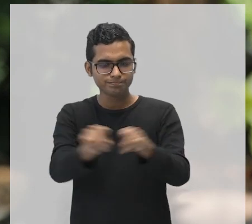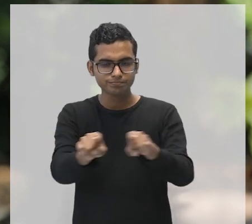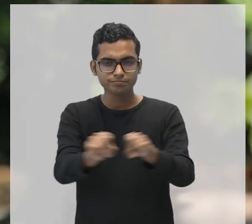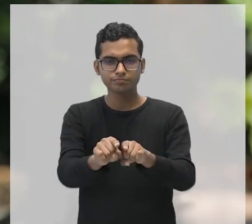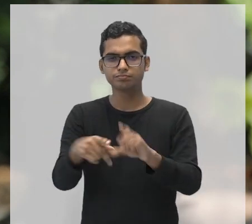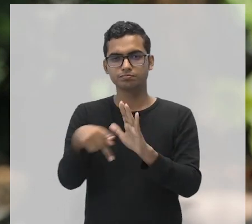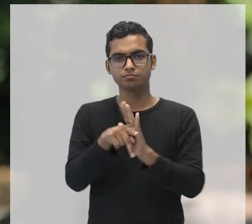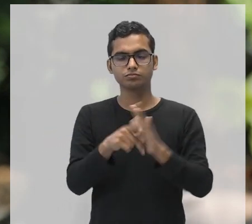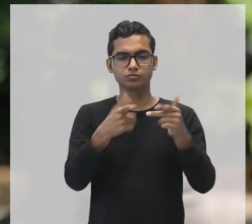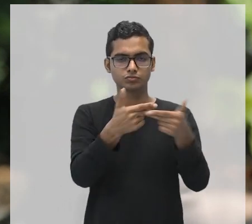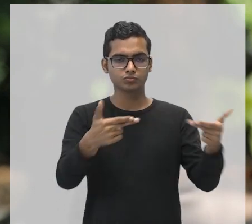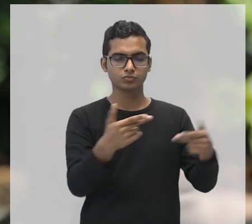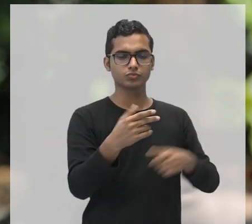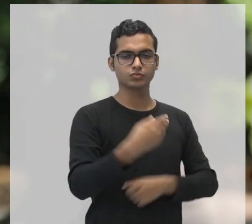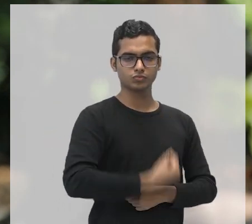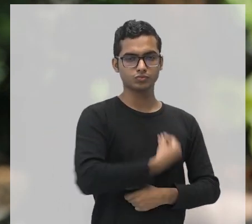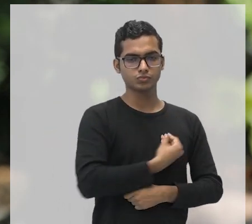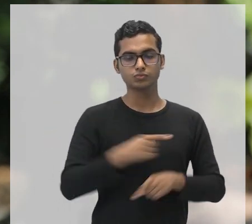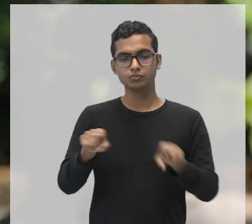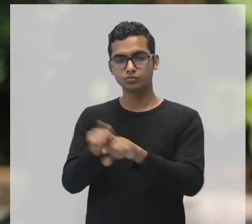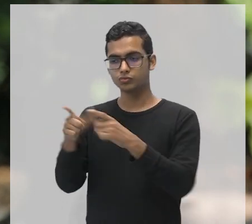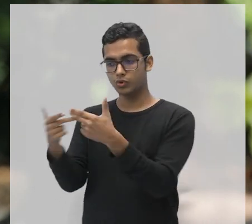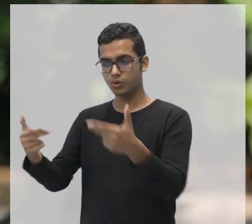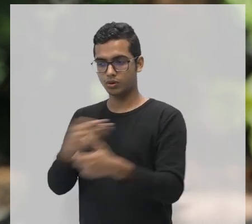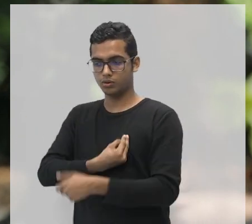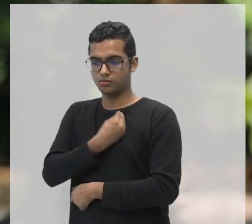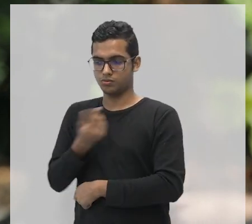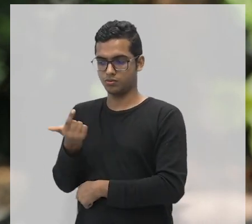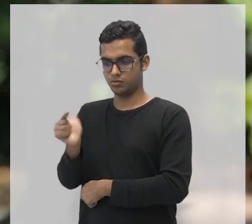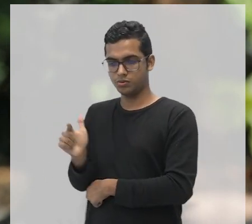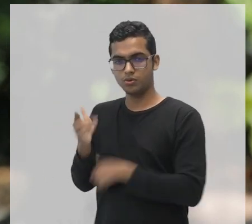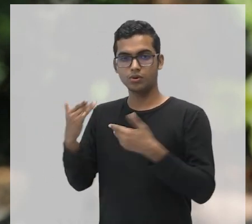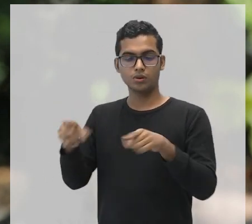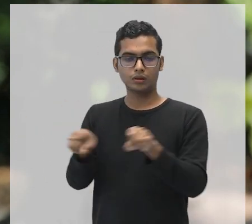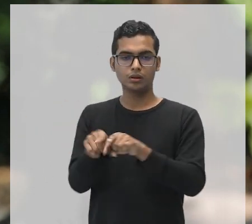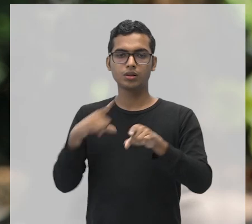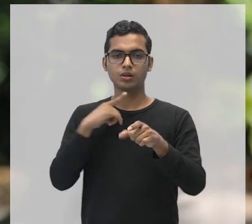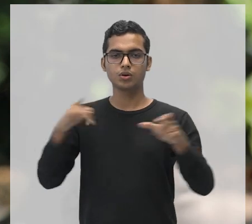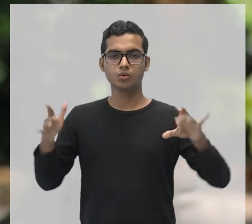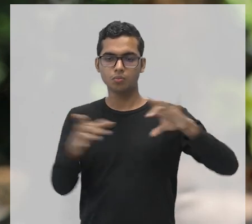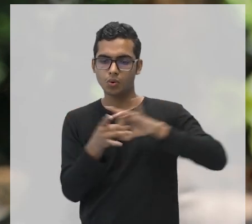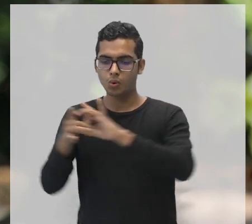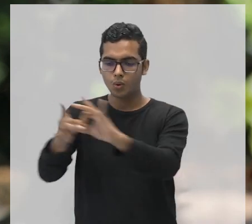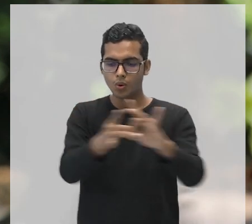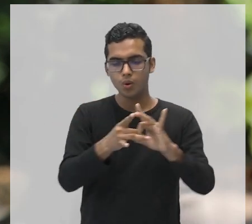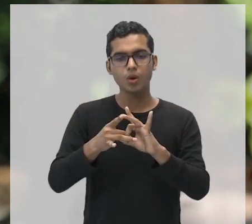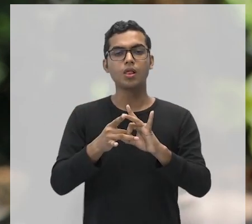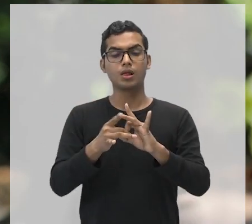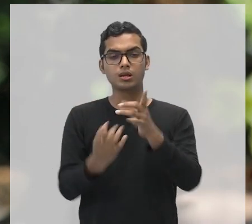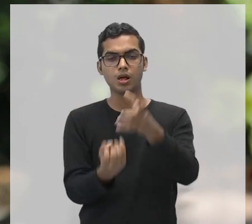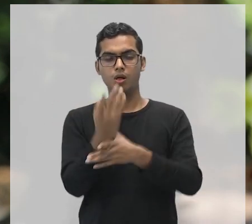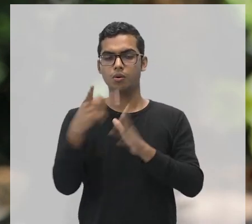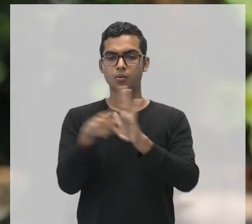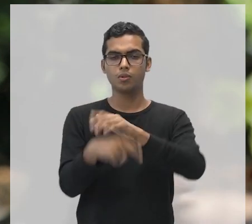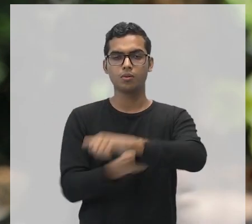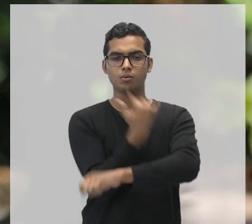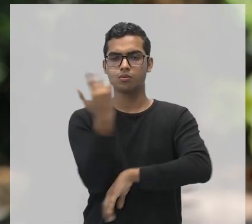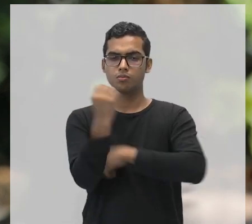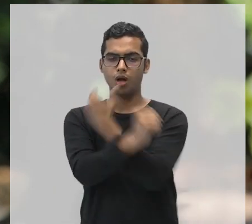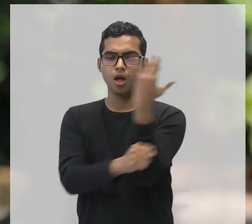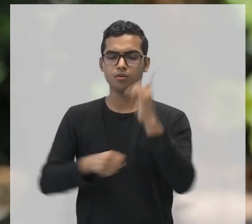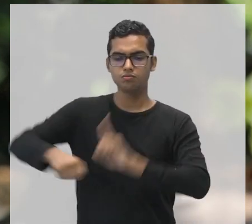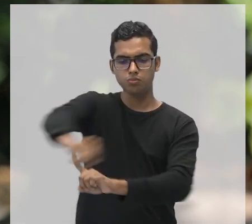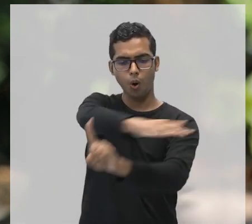tanto bióticos quanto abióticos, eles formam o meio ambiente e também com